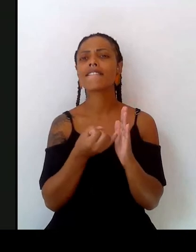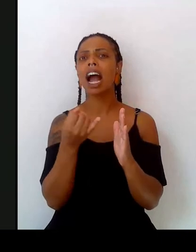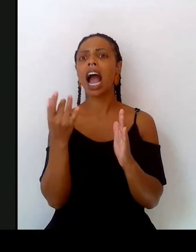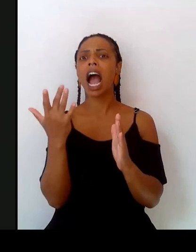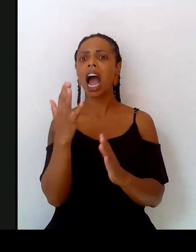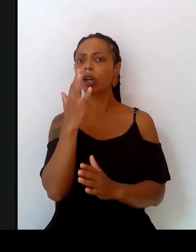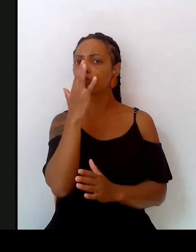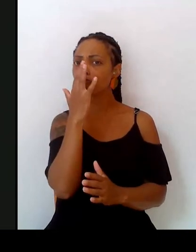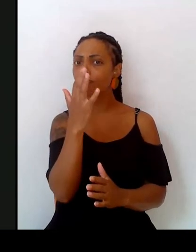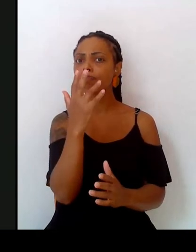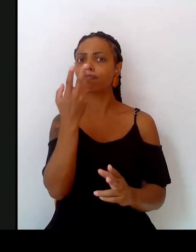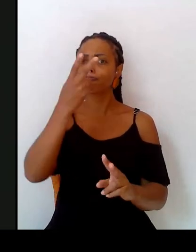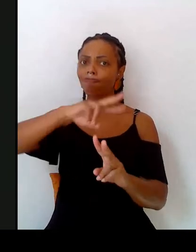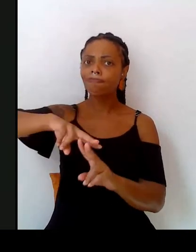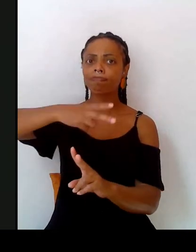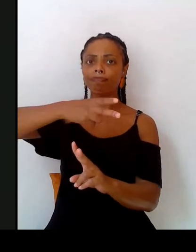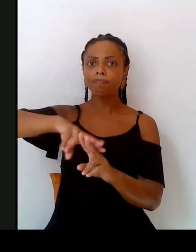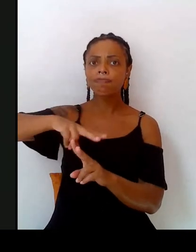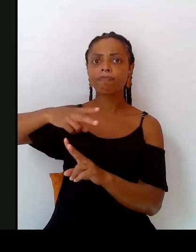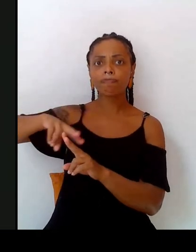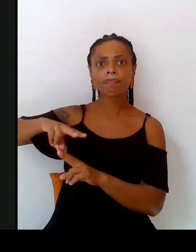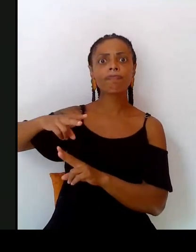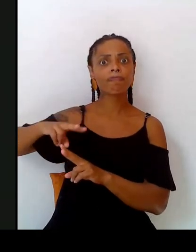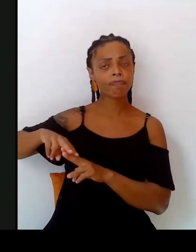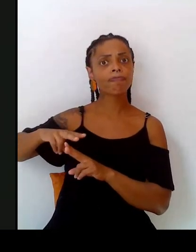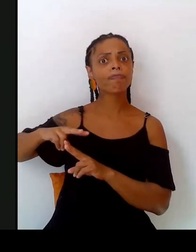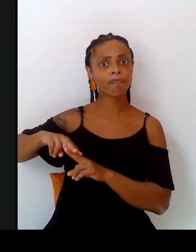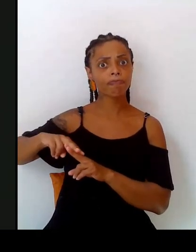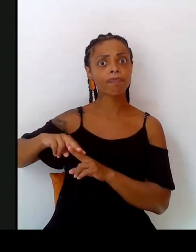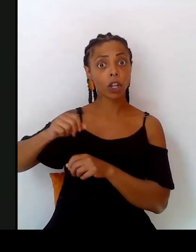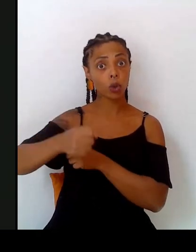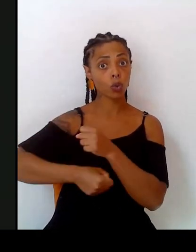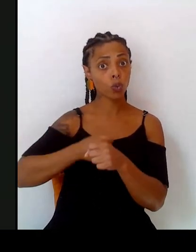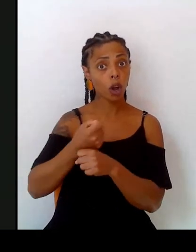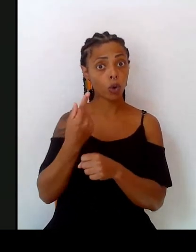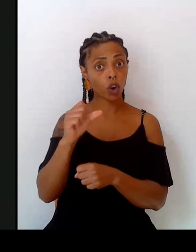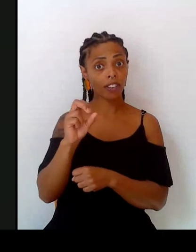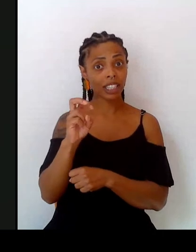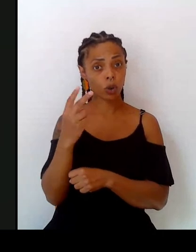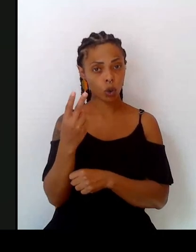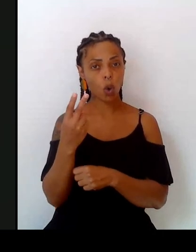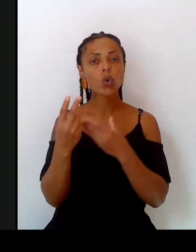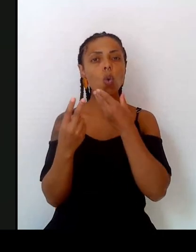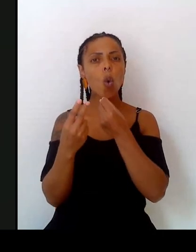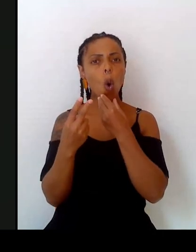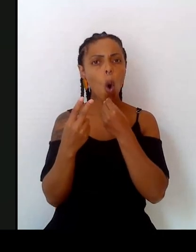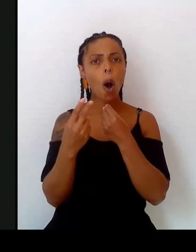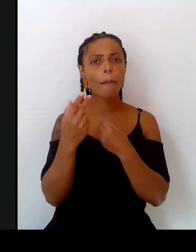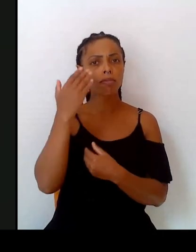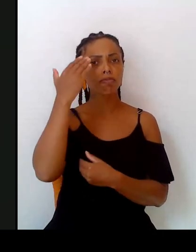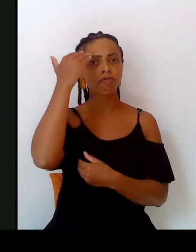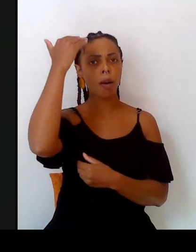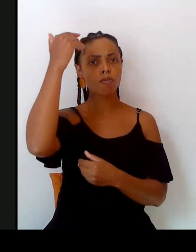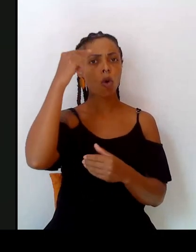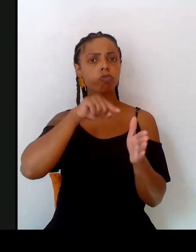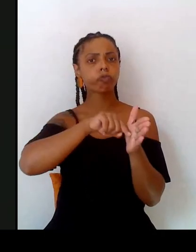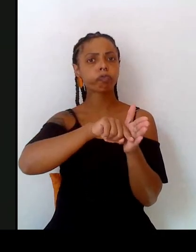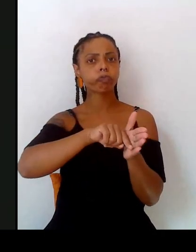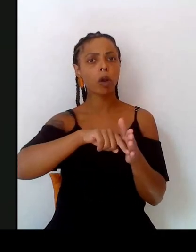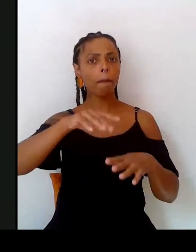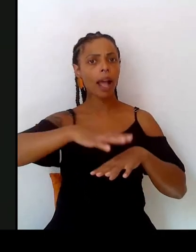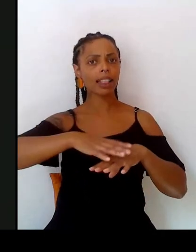e encarceramentos de Alto perfil em 1952 o grande matemático o